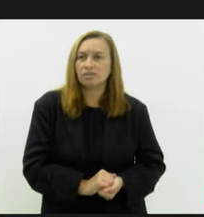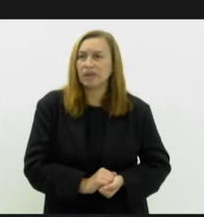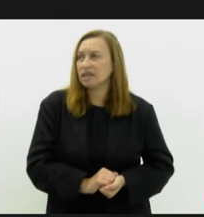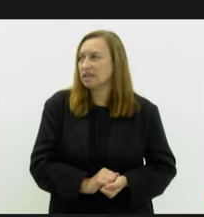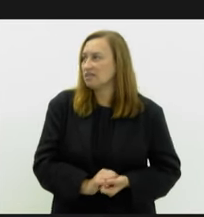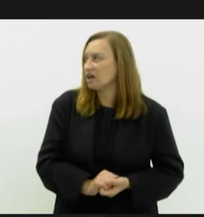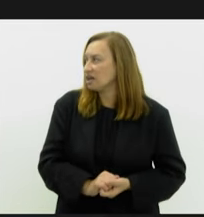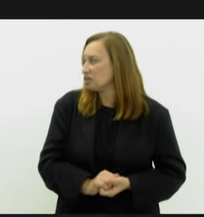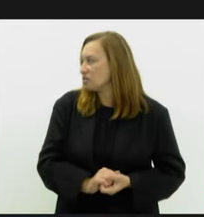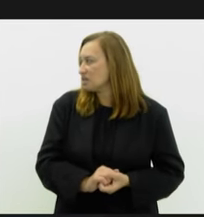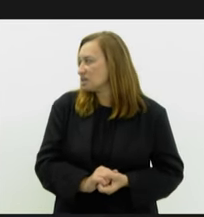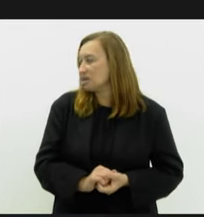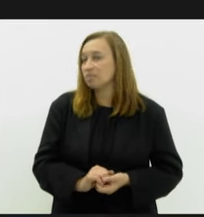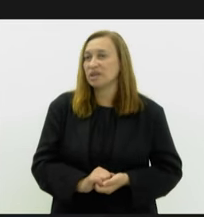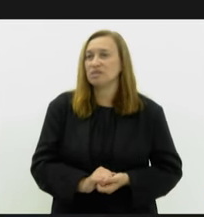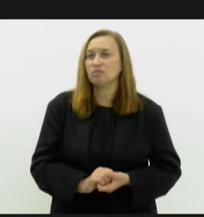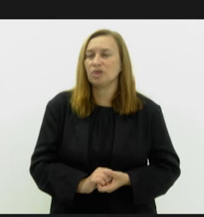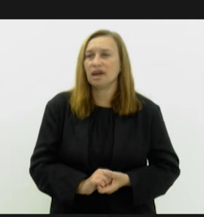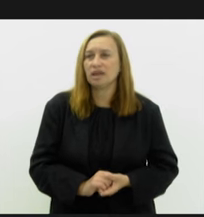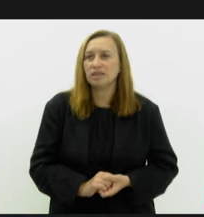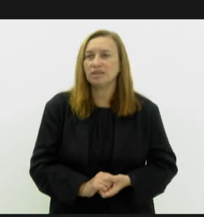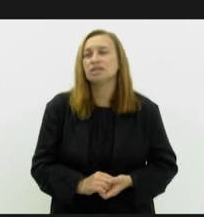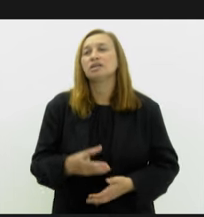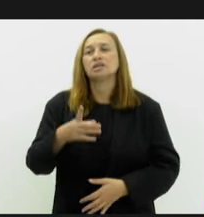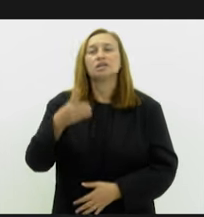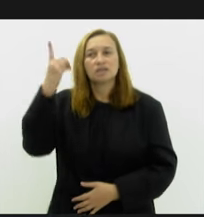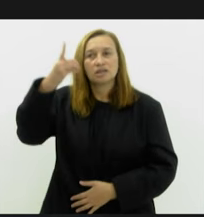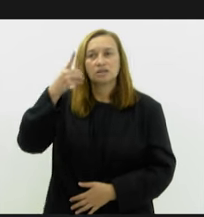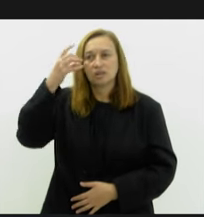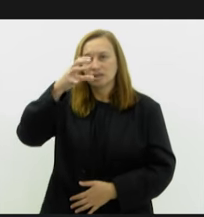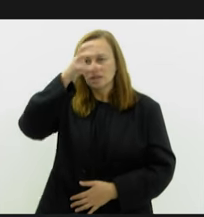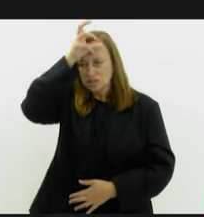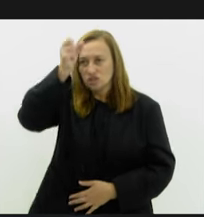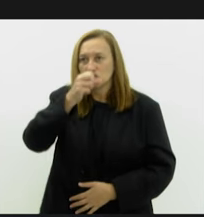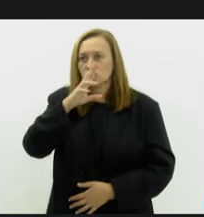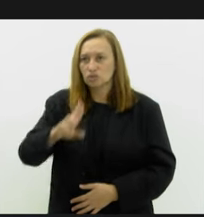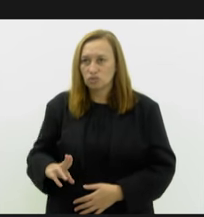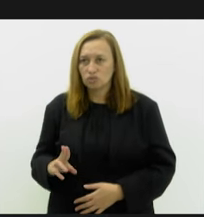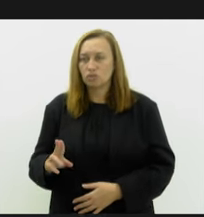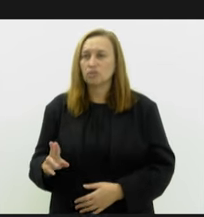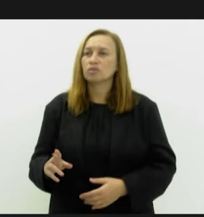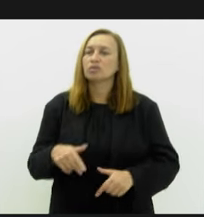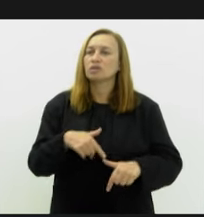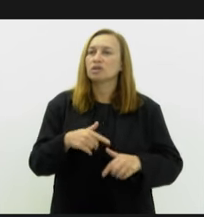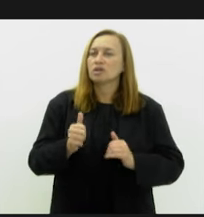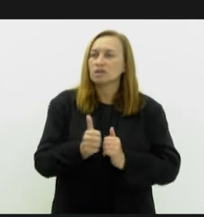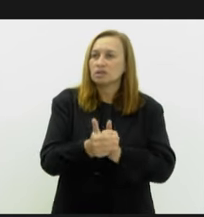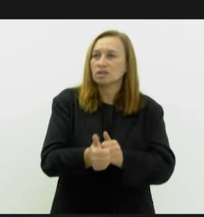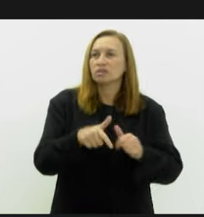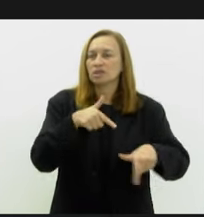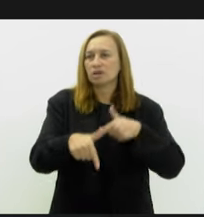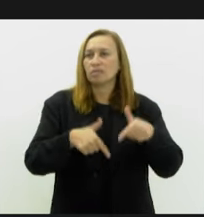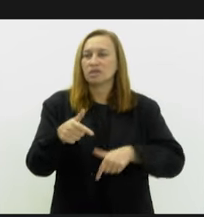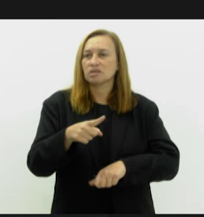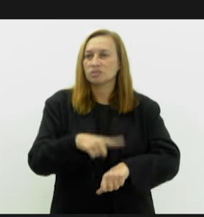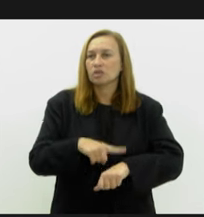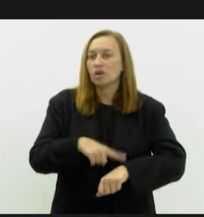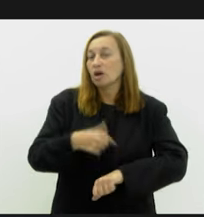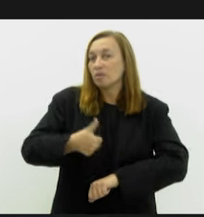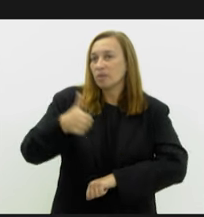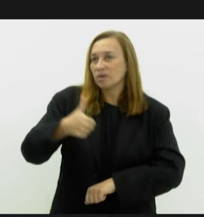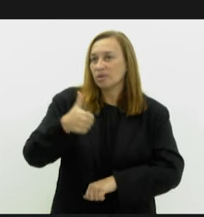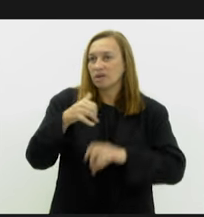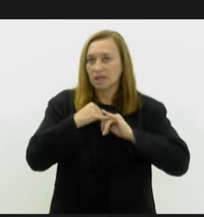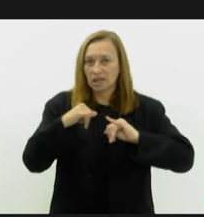Deputada Tia Ju, que preside os trabalhos neste momento, senhoras e senhores deputados, em primeiro lugar, queria declarar aqui que